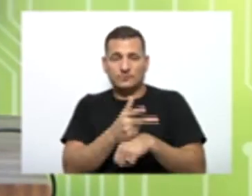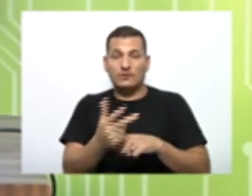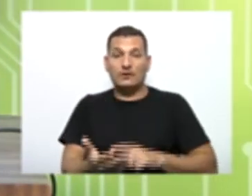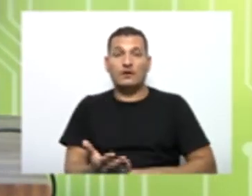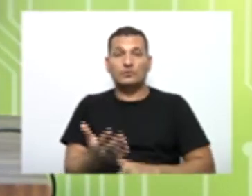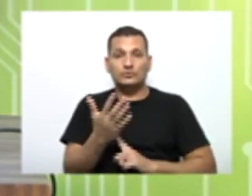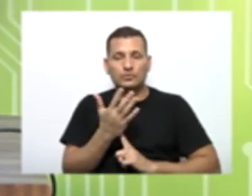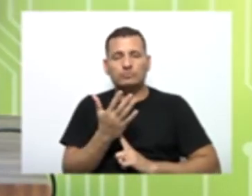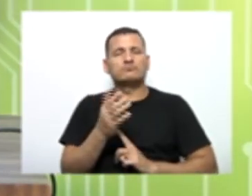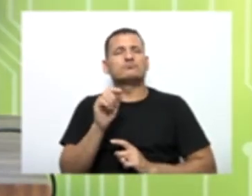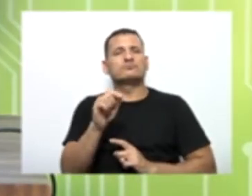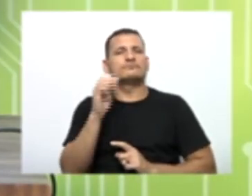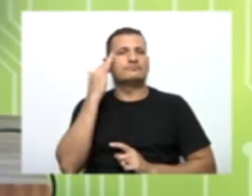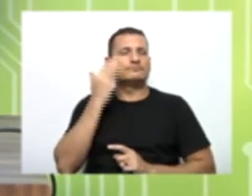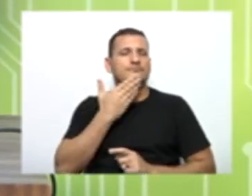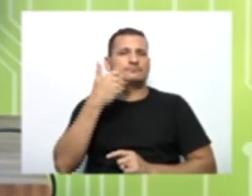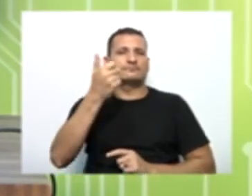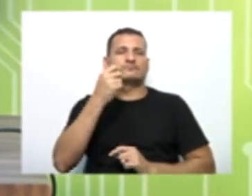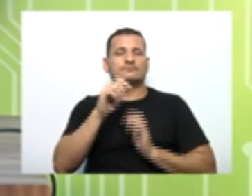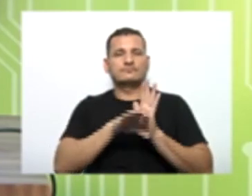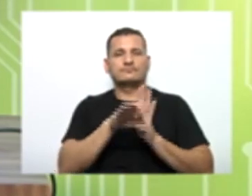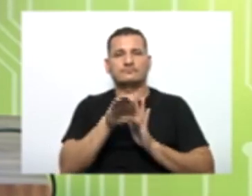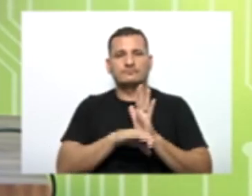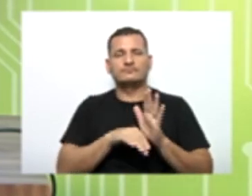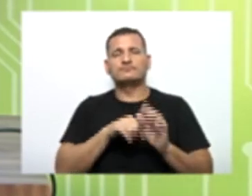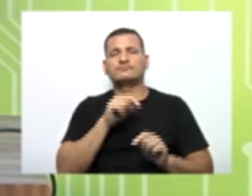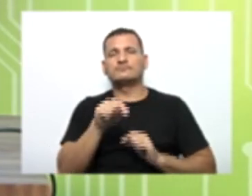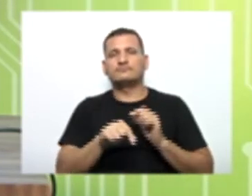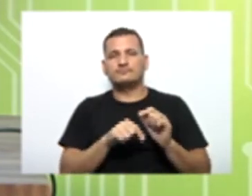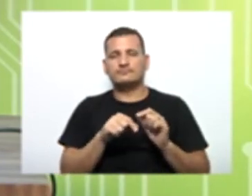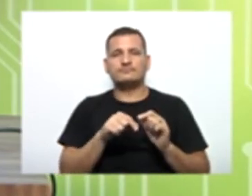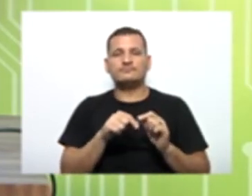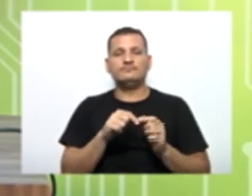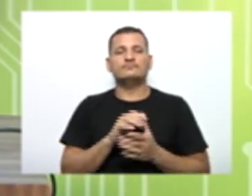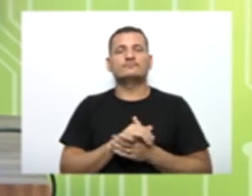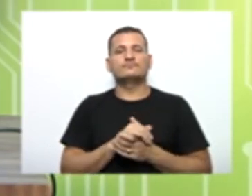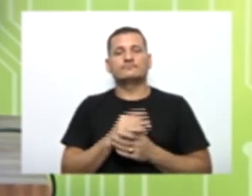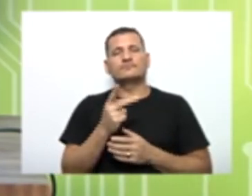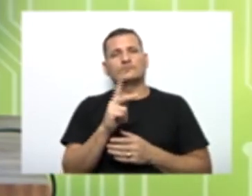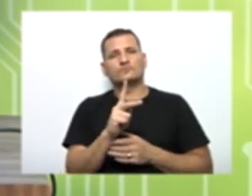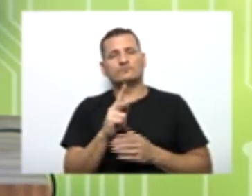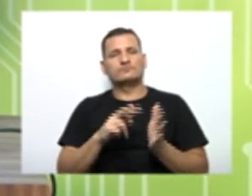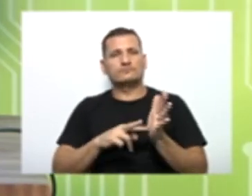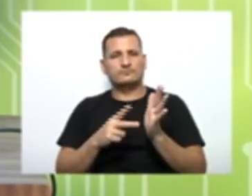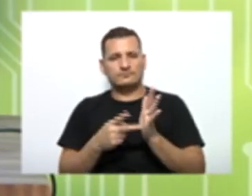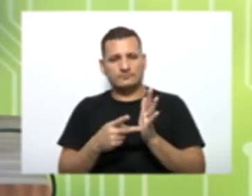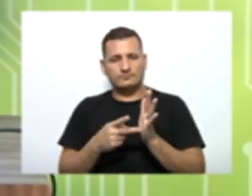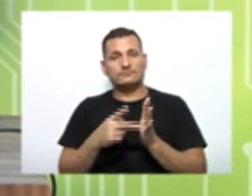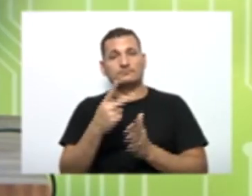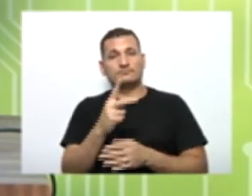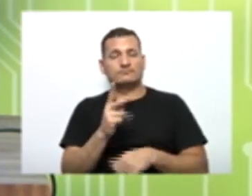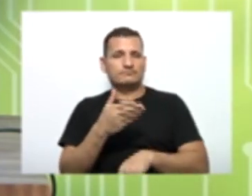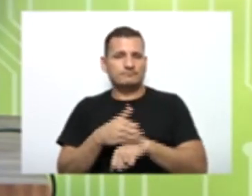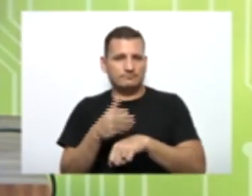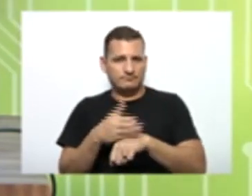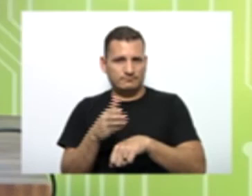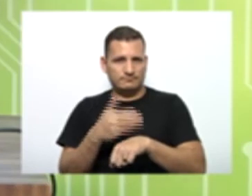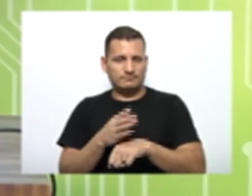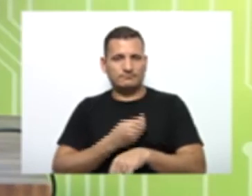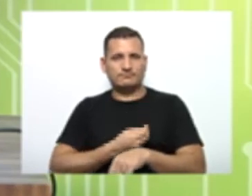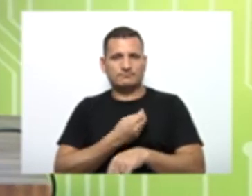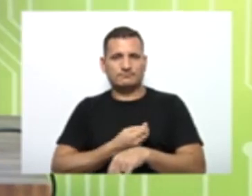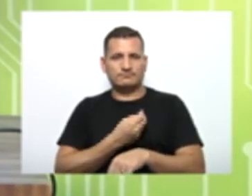para aqueles que ainda não tinham conhecimento sobre esse conceito de cidadania e sobre a prática e o exercício da